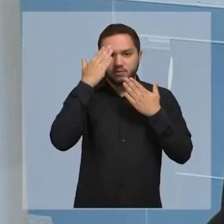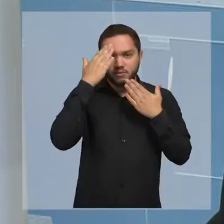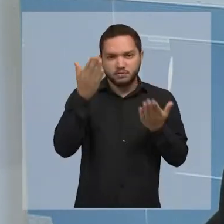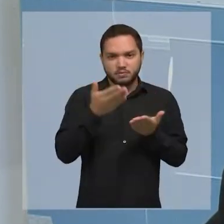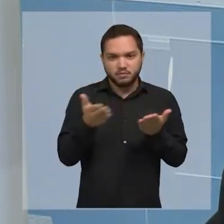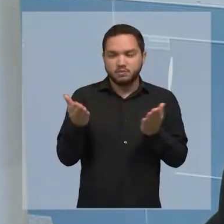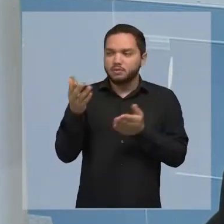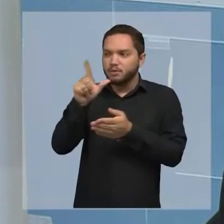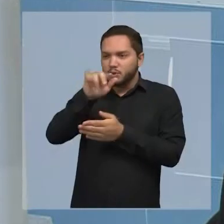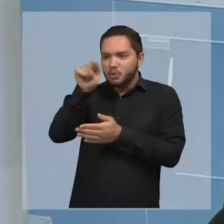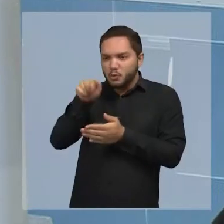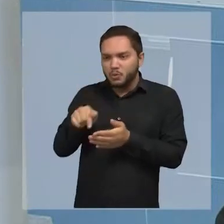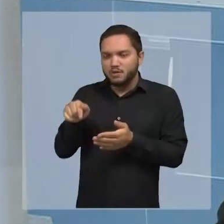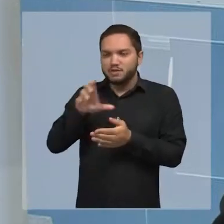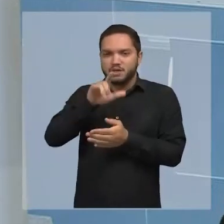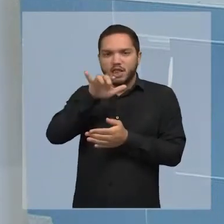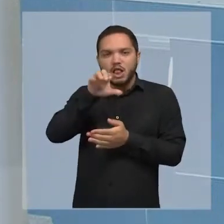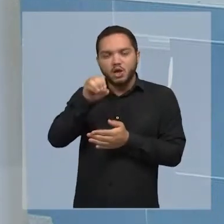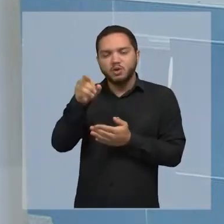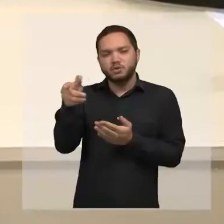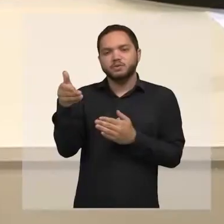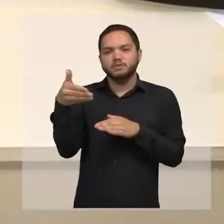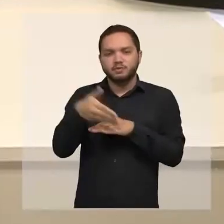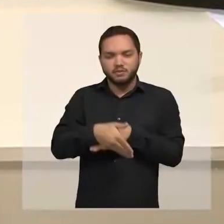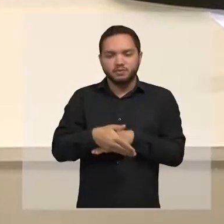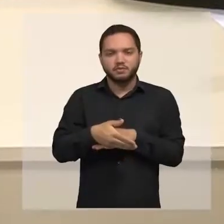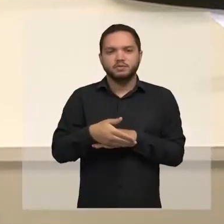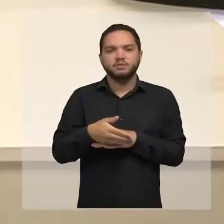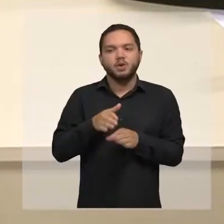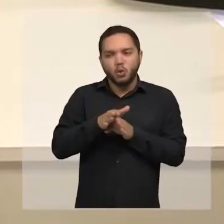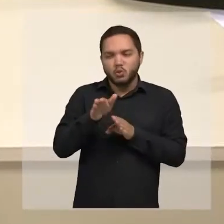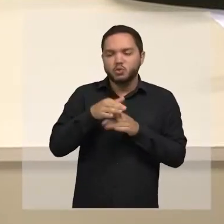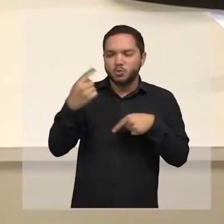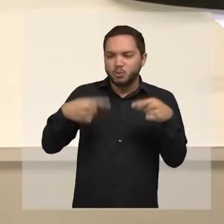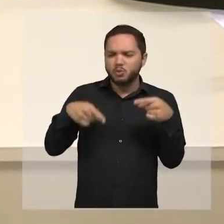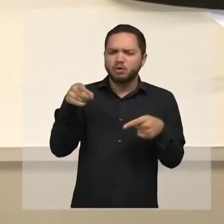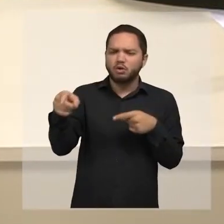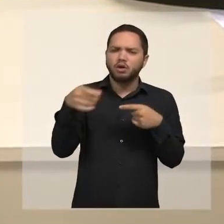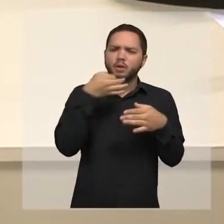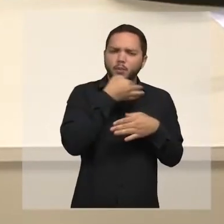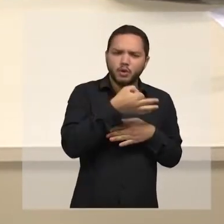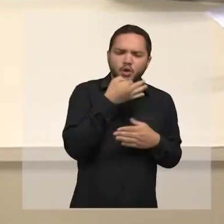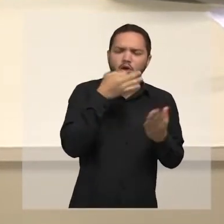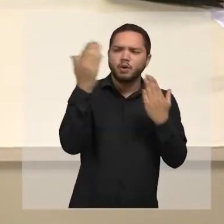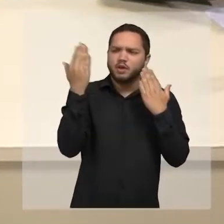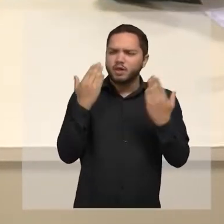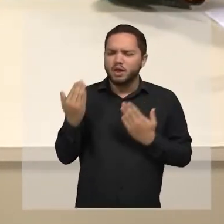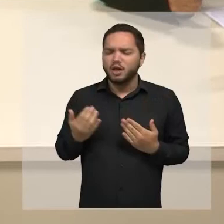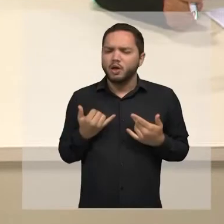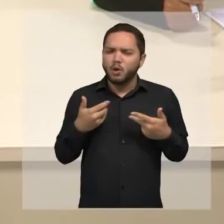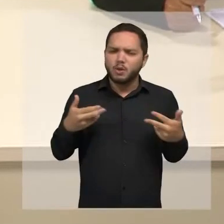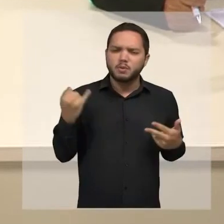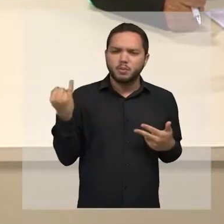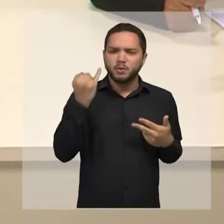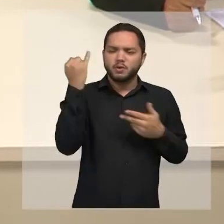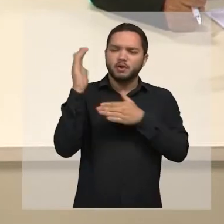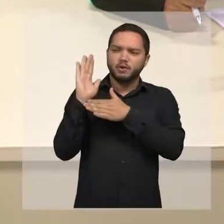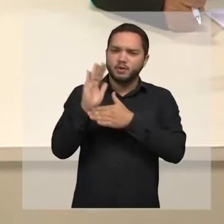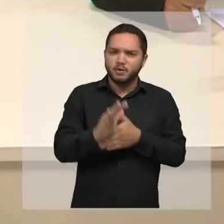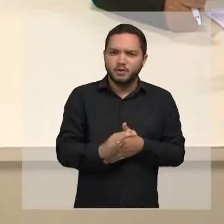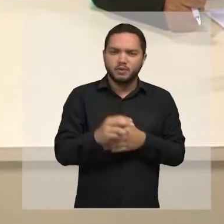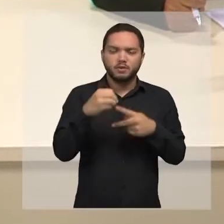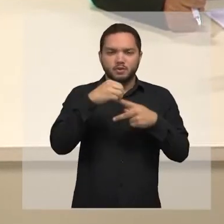Fortaleza. Obrigado, consultor político Luiz Cláudio Ferreira Barbosa, pelas análises importantes